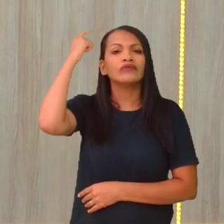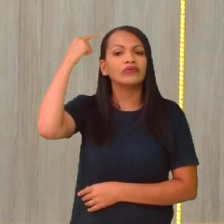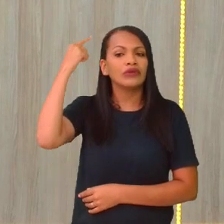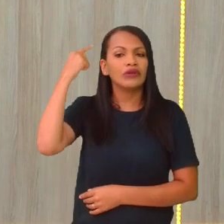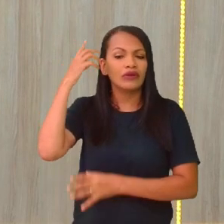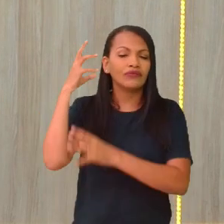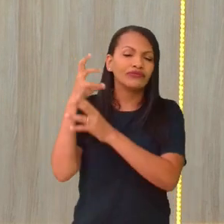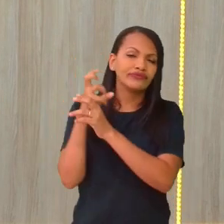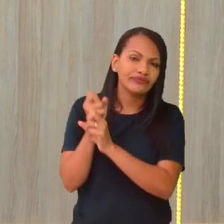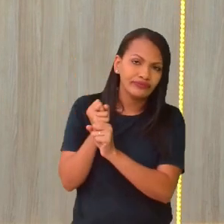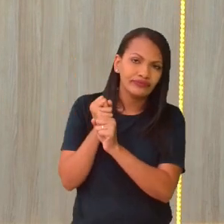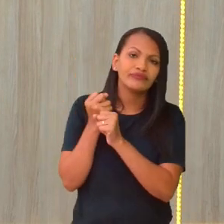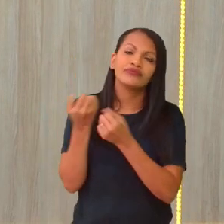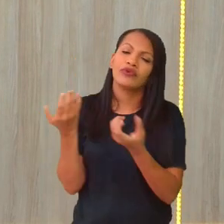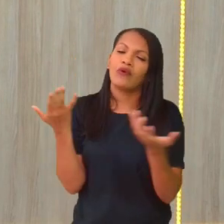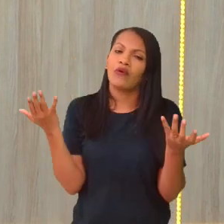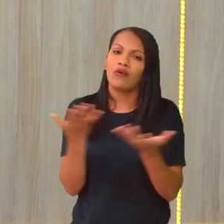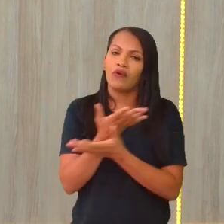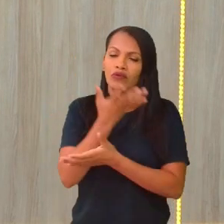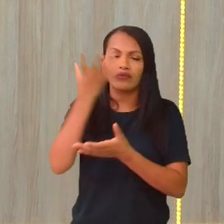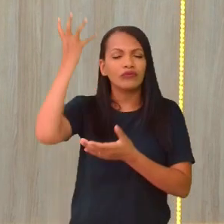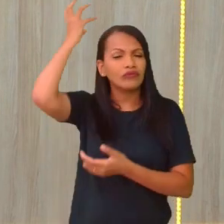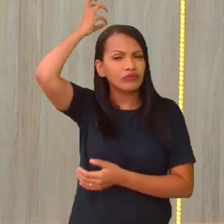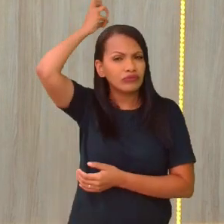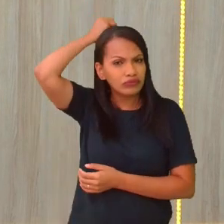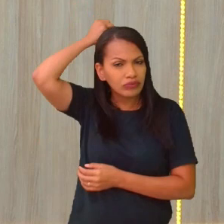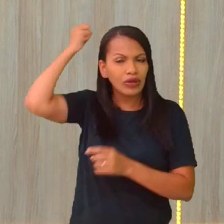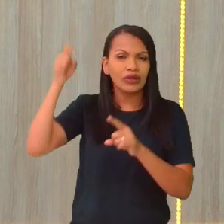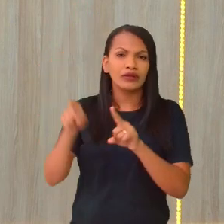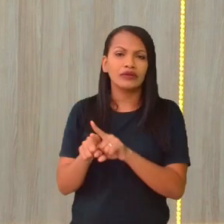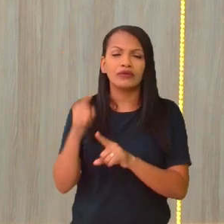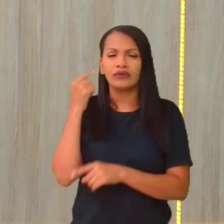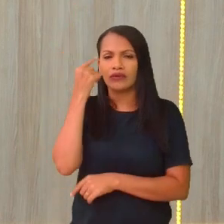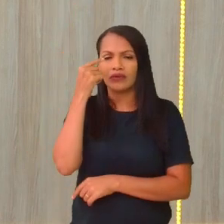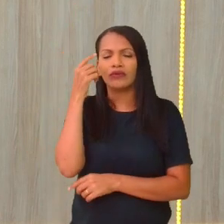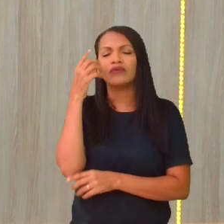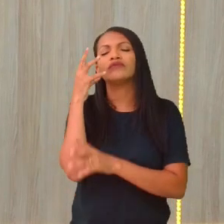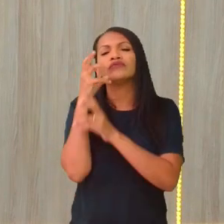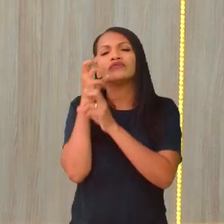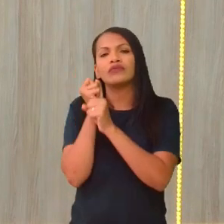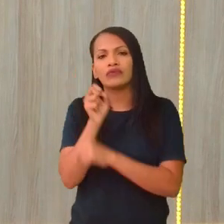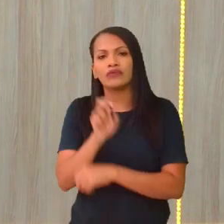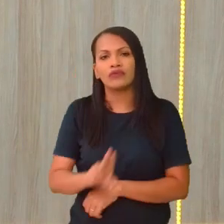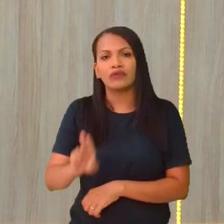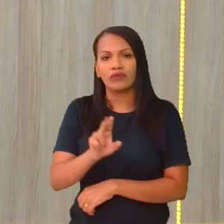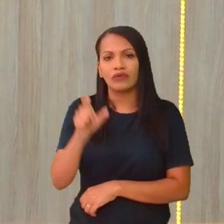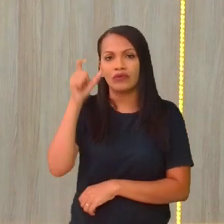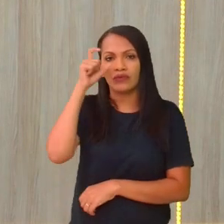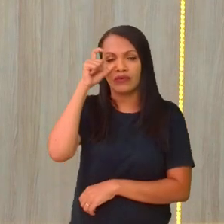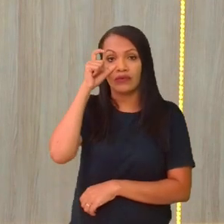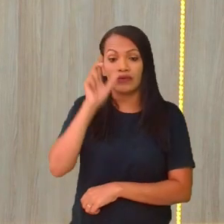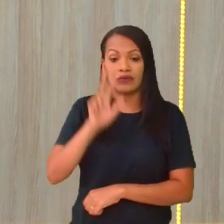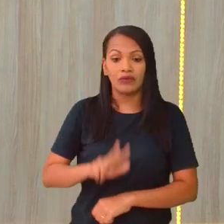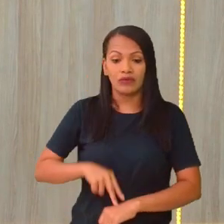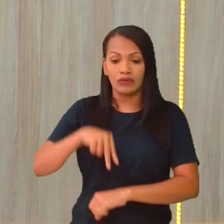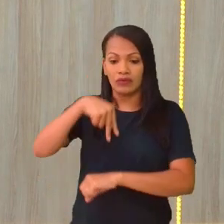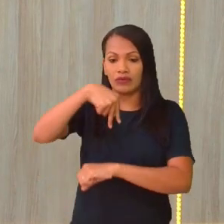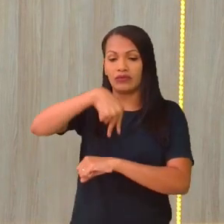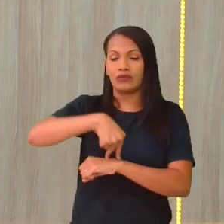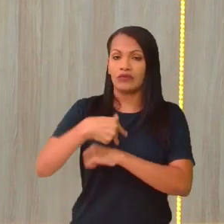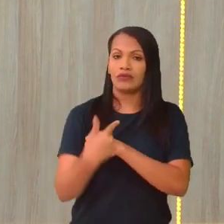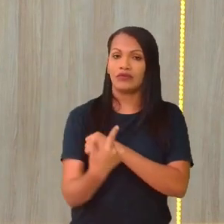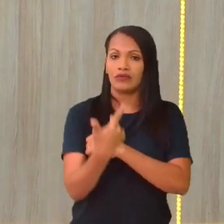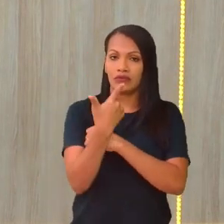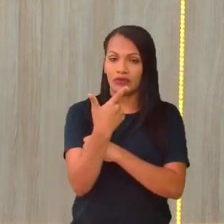escuros, cacheados, que hoje estão presos em um coque, tenho olhos escuros, uso óculos arredondados, estou em pé aqui diante da